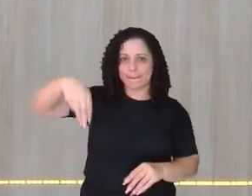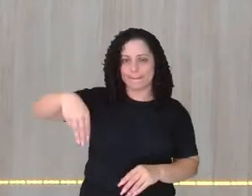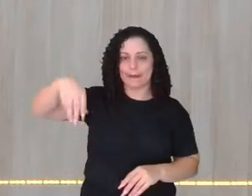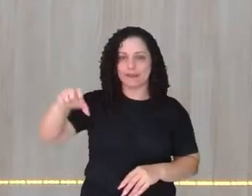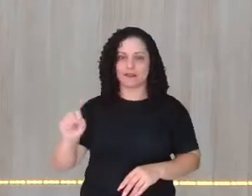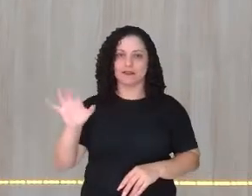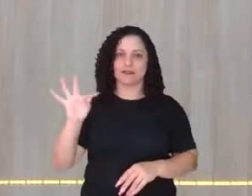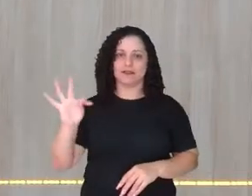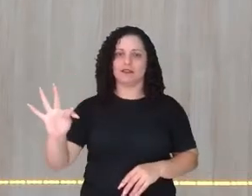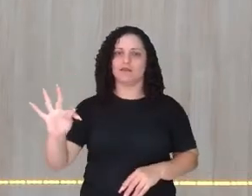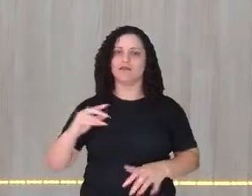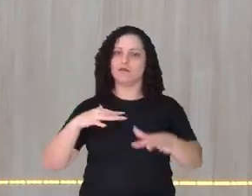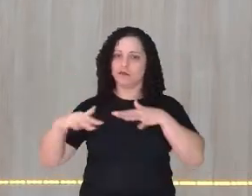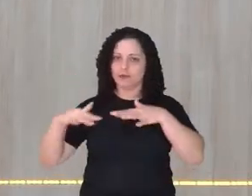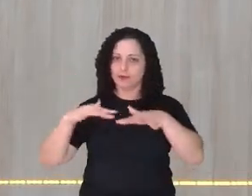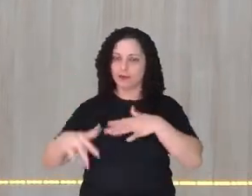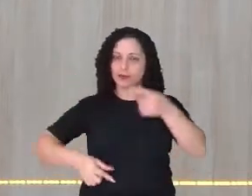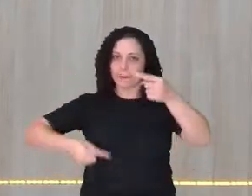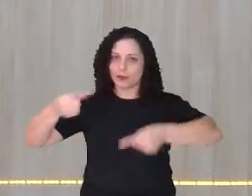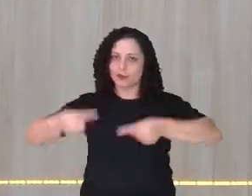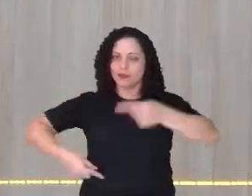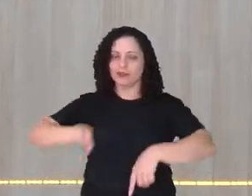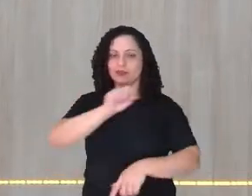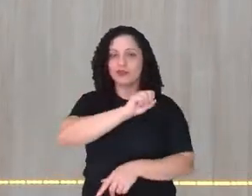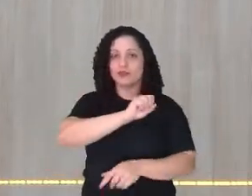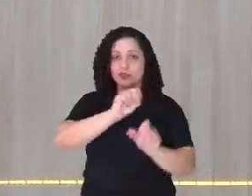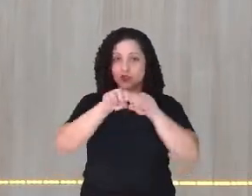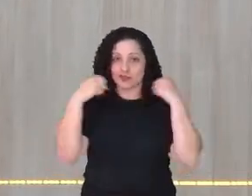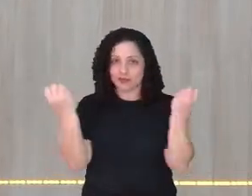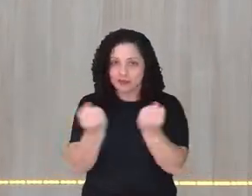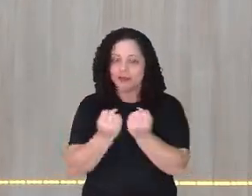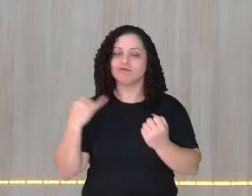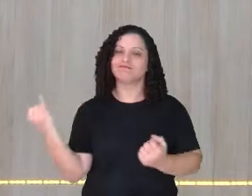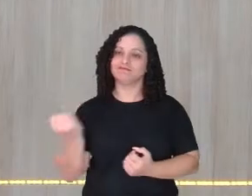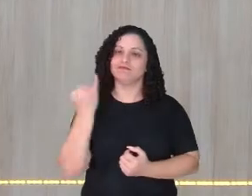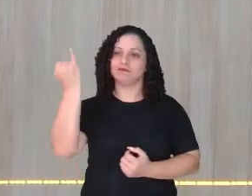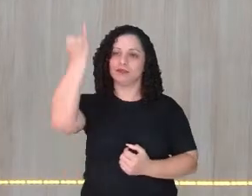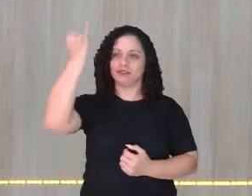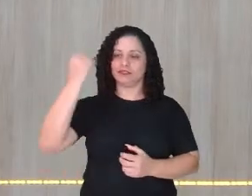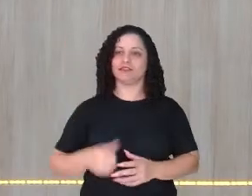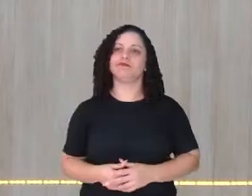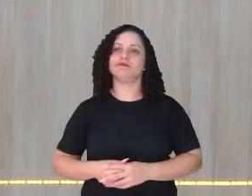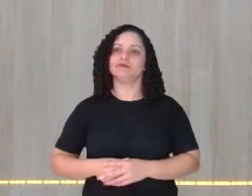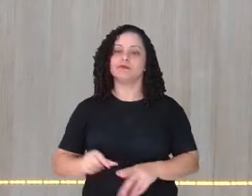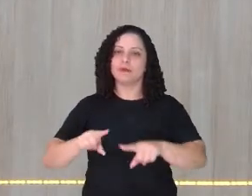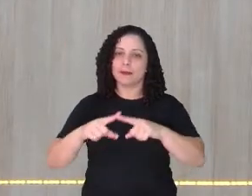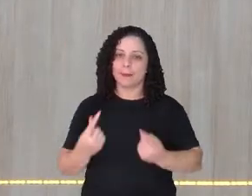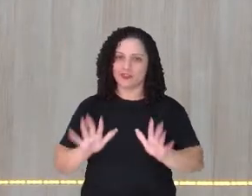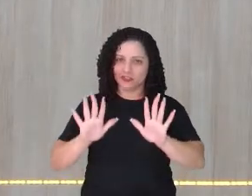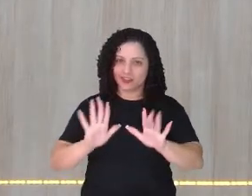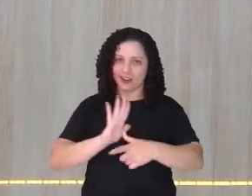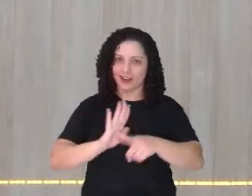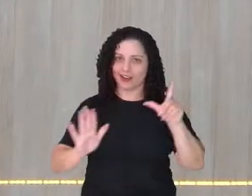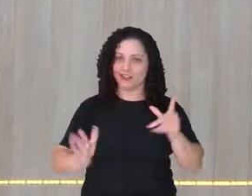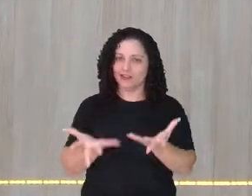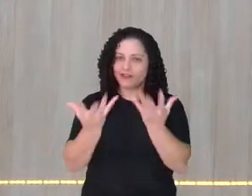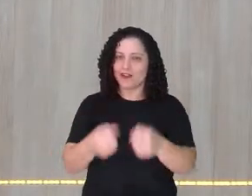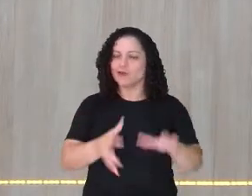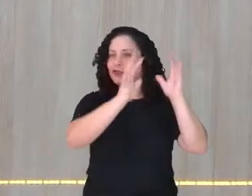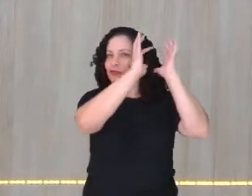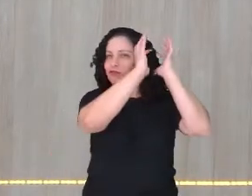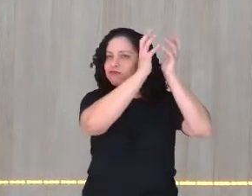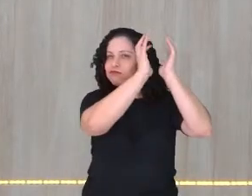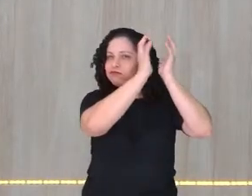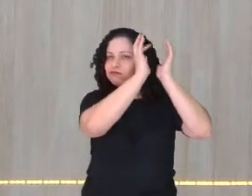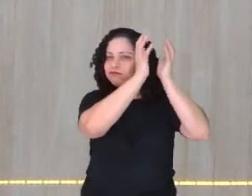movimento aí, político, social tão importante. Ok? Antes de tudo, vamos refletir, né? Vamos